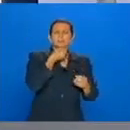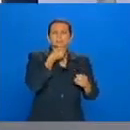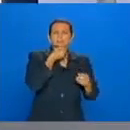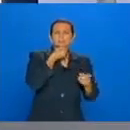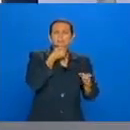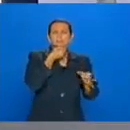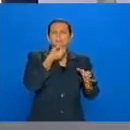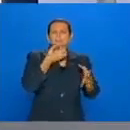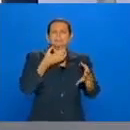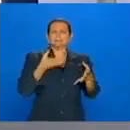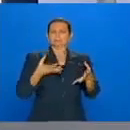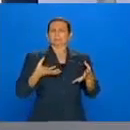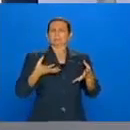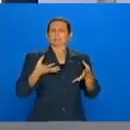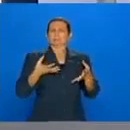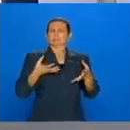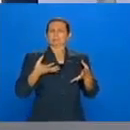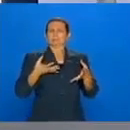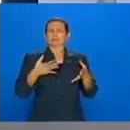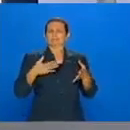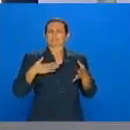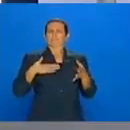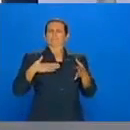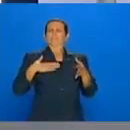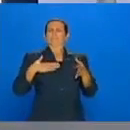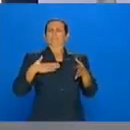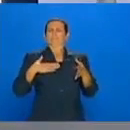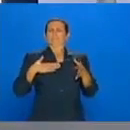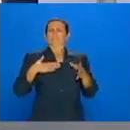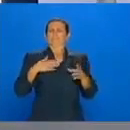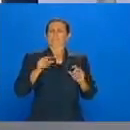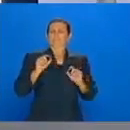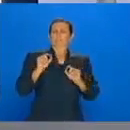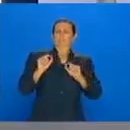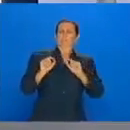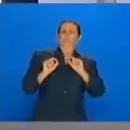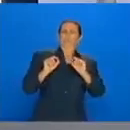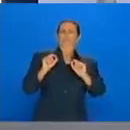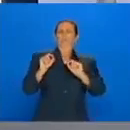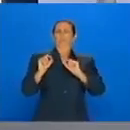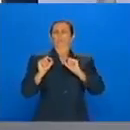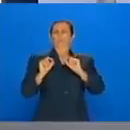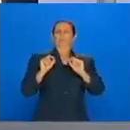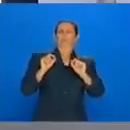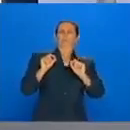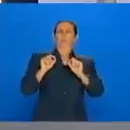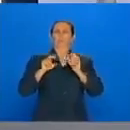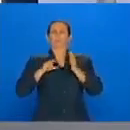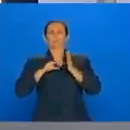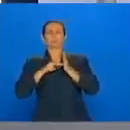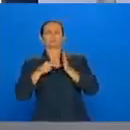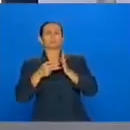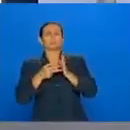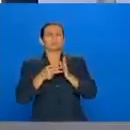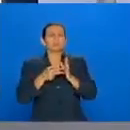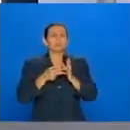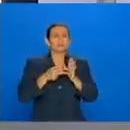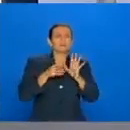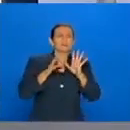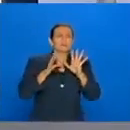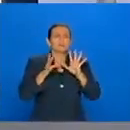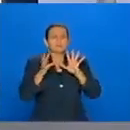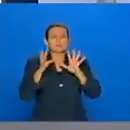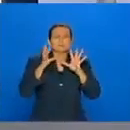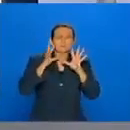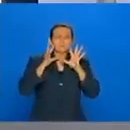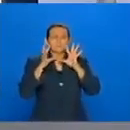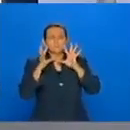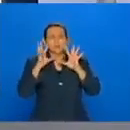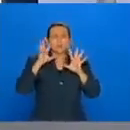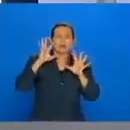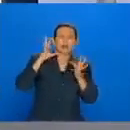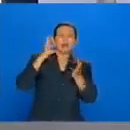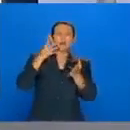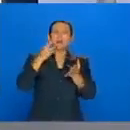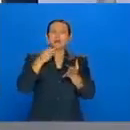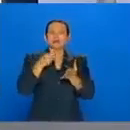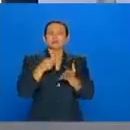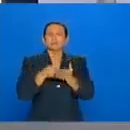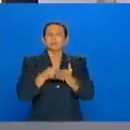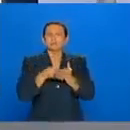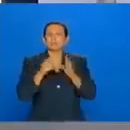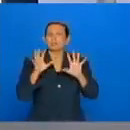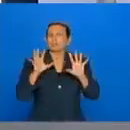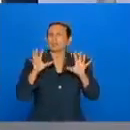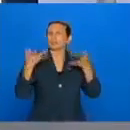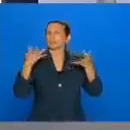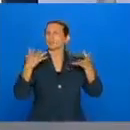tradutora-intérprete deu uma certa recuada para, então, fazer a tomada de decisão, ou, enfim, a melhor